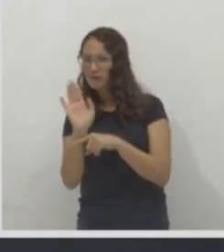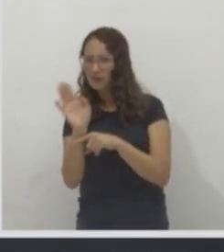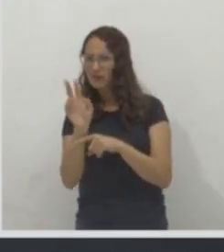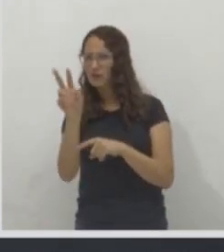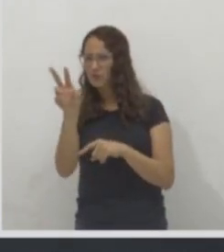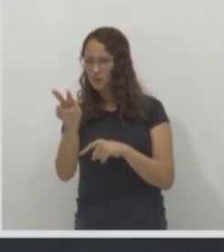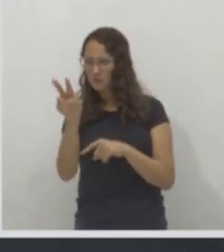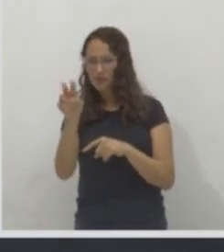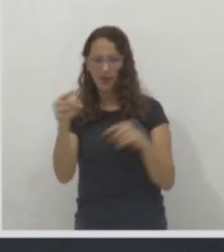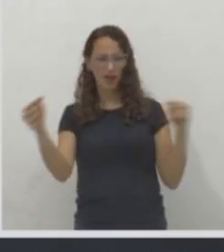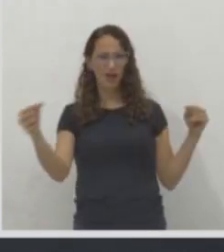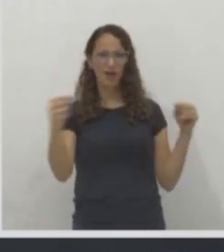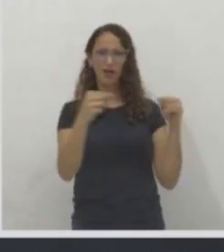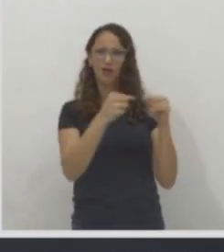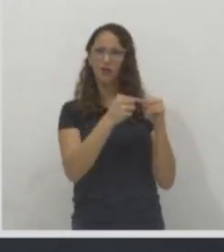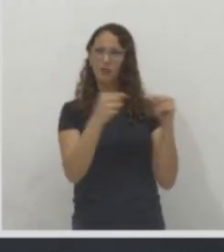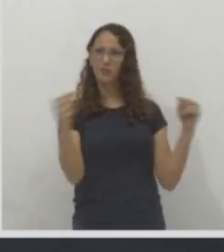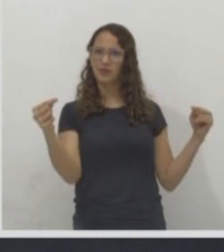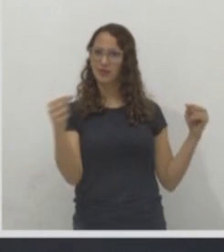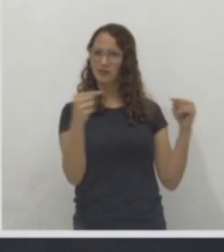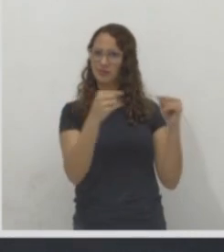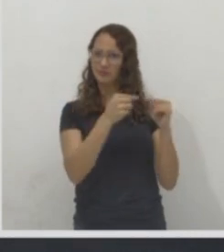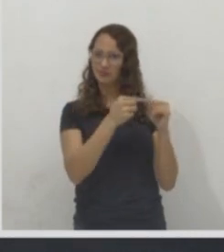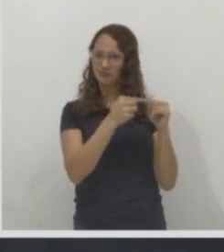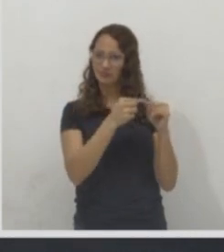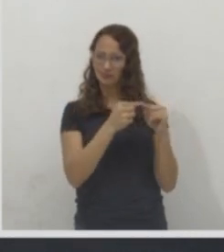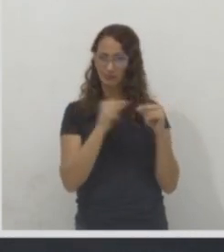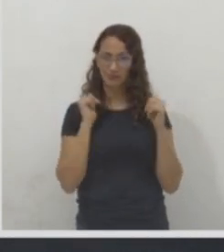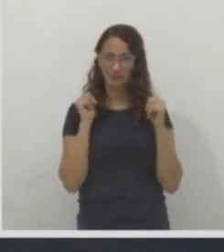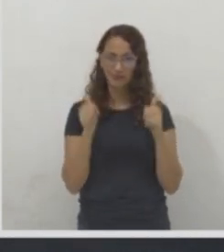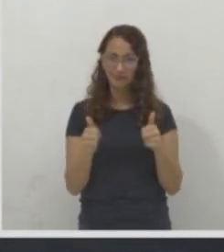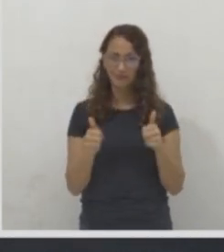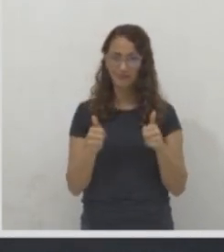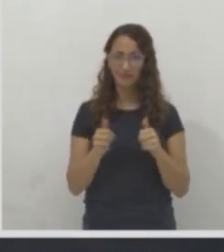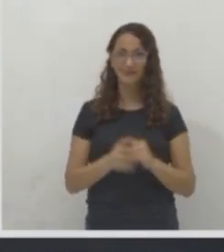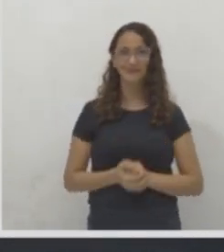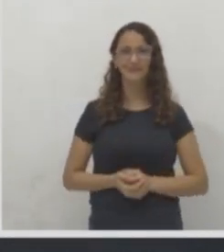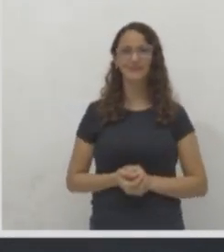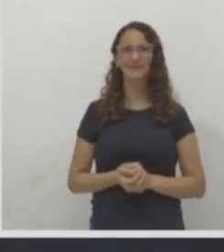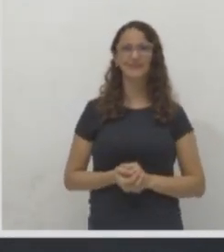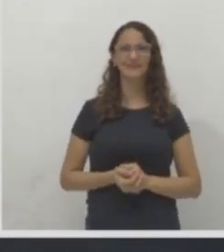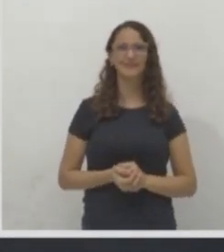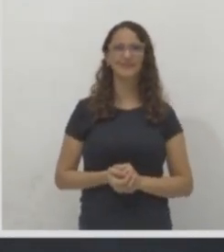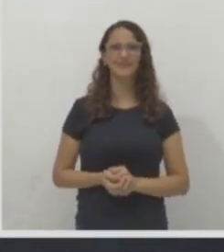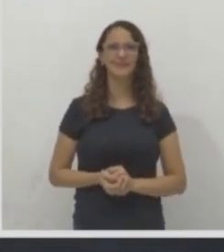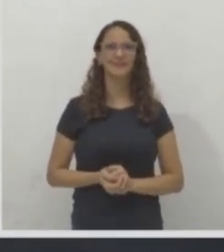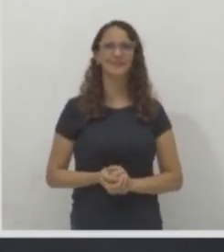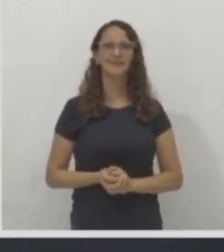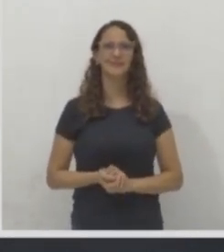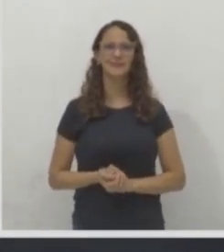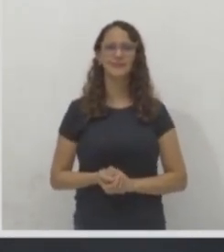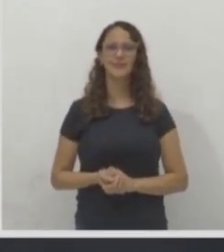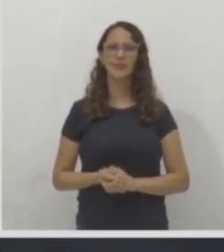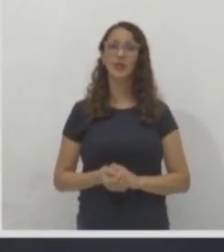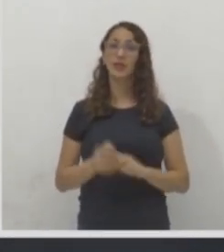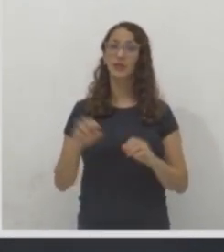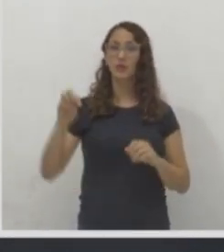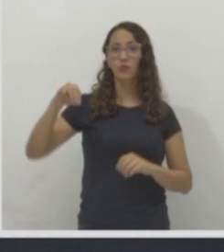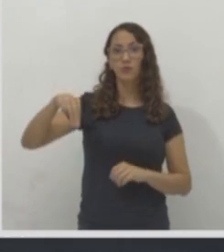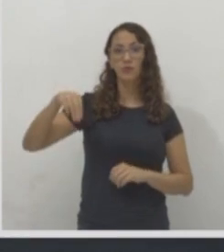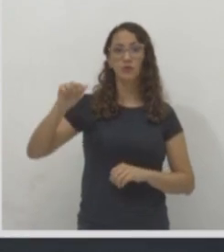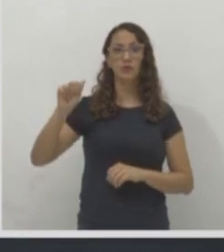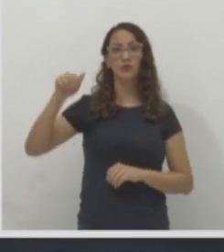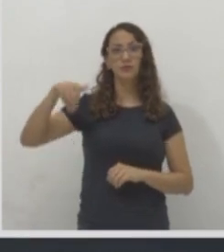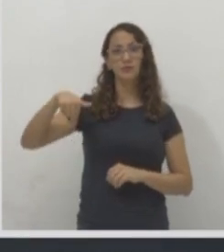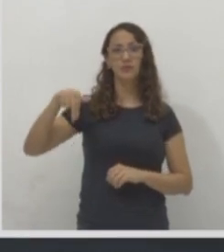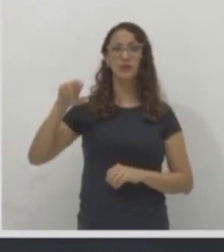leitura de obras que vão para o cinema, que vão para as telas, certo? A manchete é